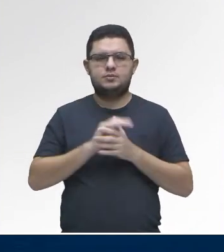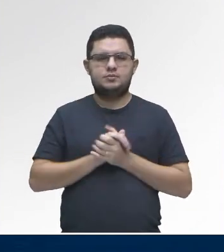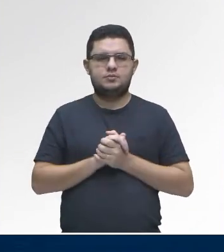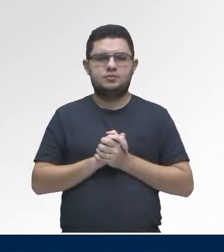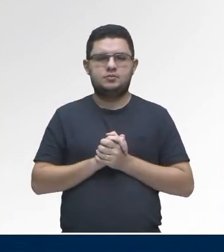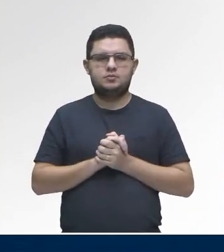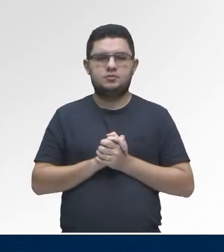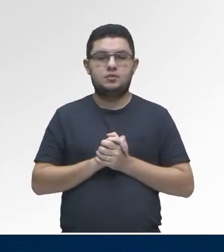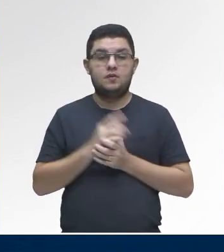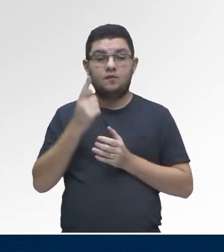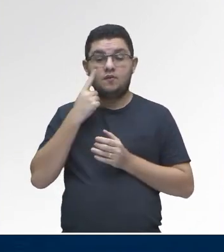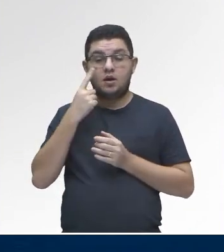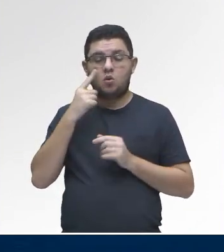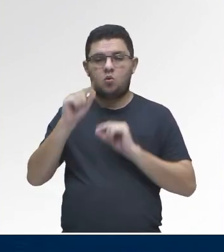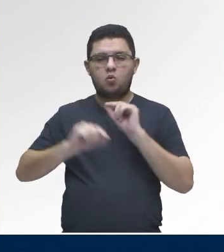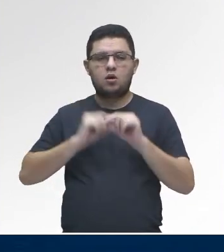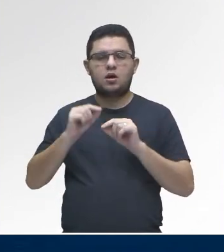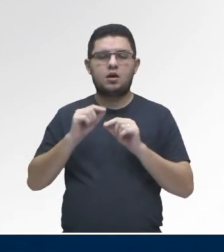de igualdade.